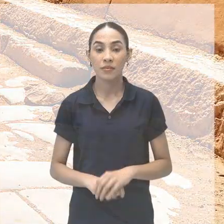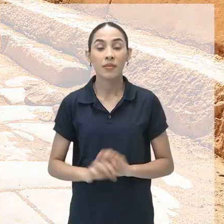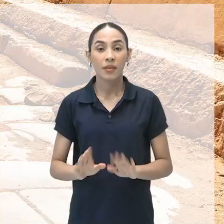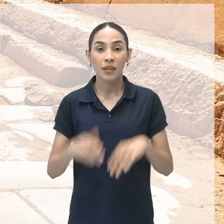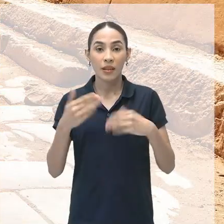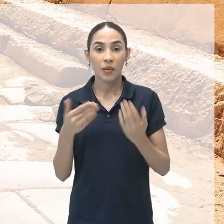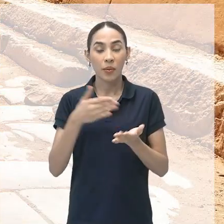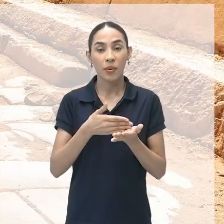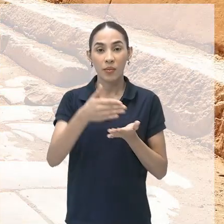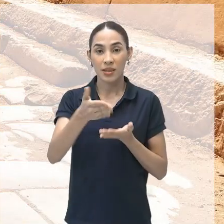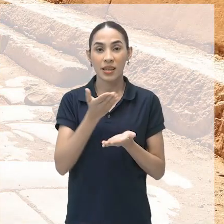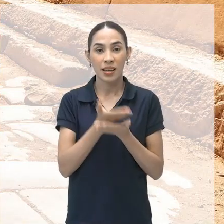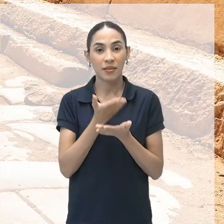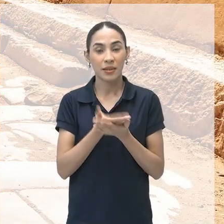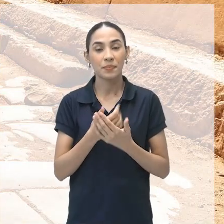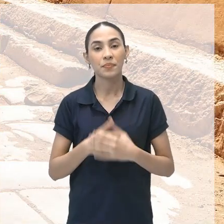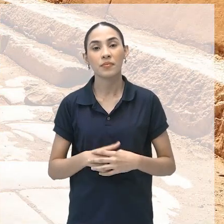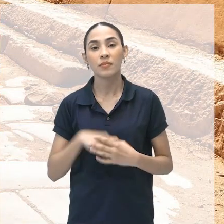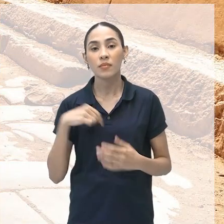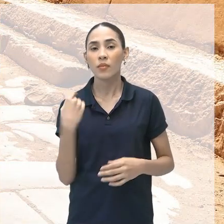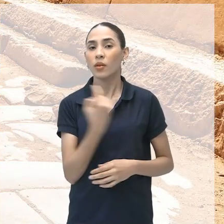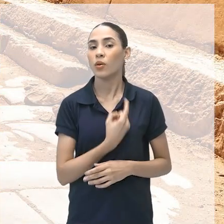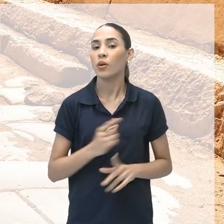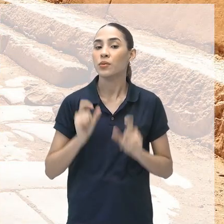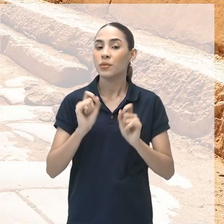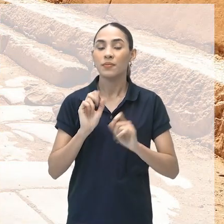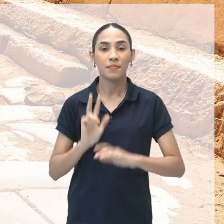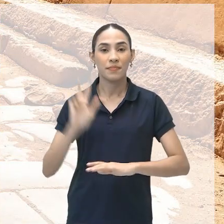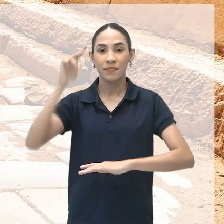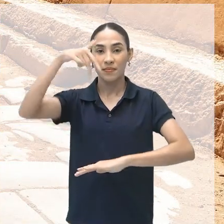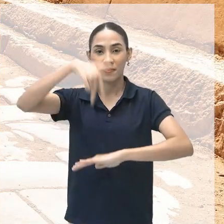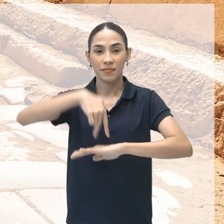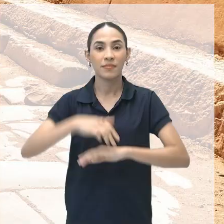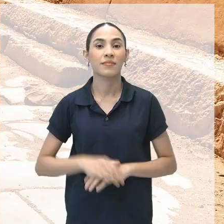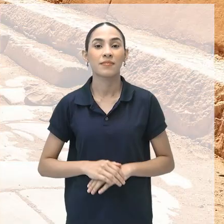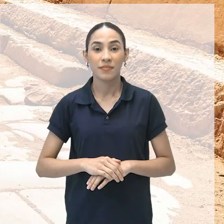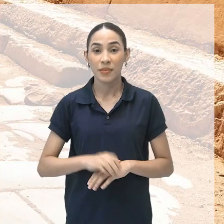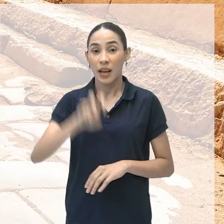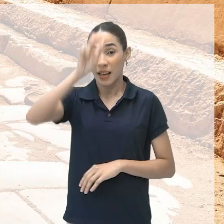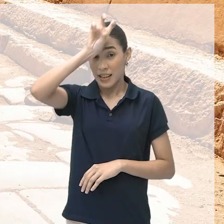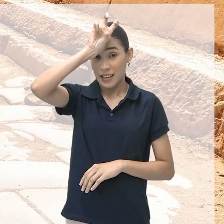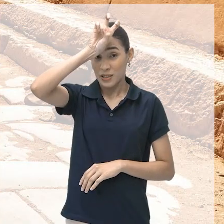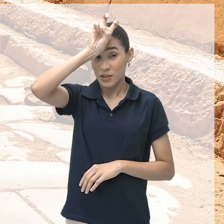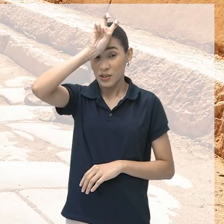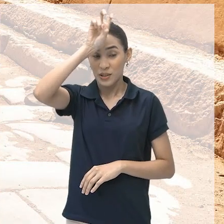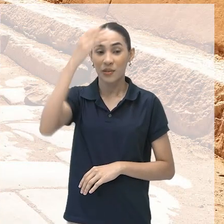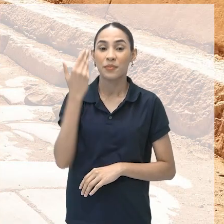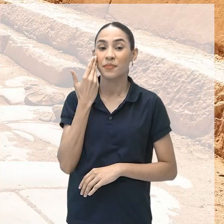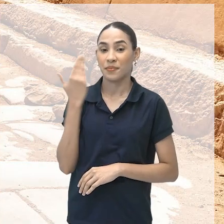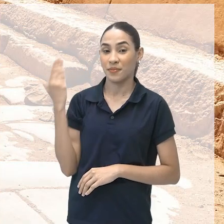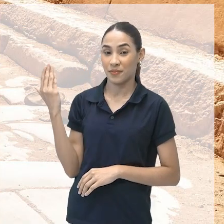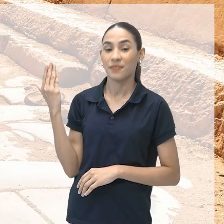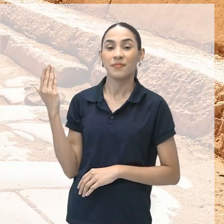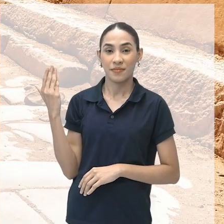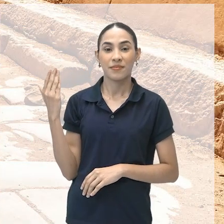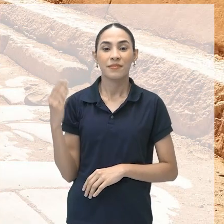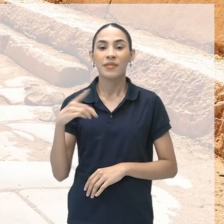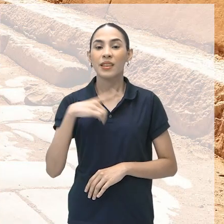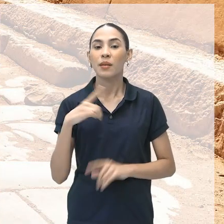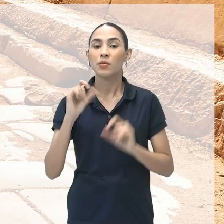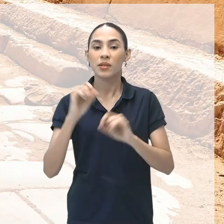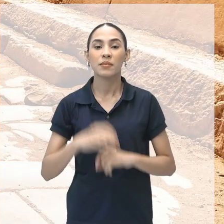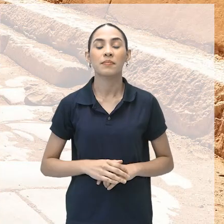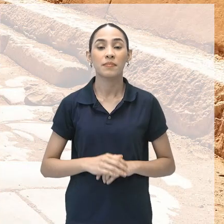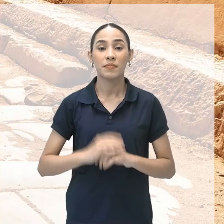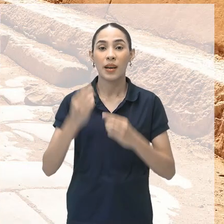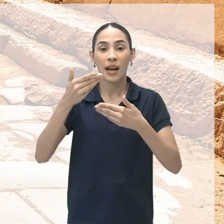Para iniciar nossa aula, nós estamos aqui no Egito. Como vocês podem ver, nós temos